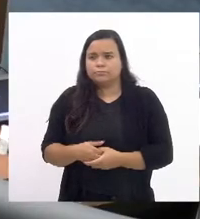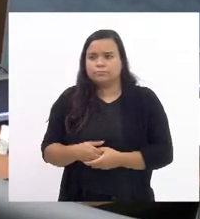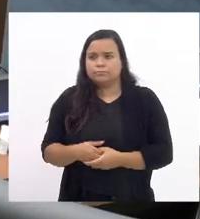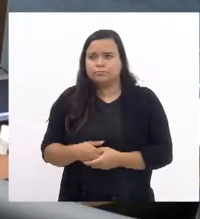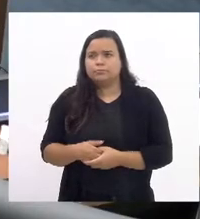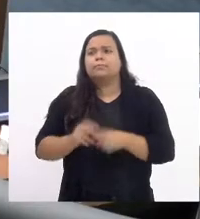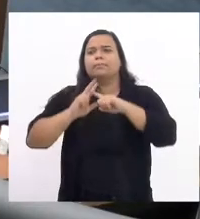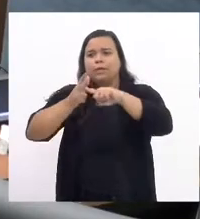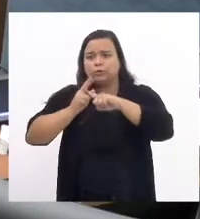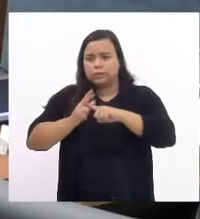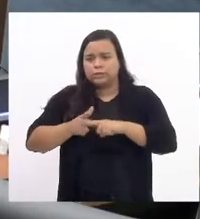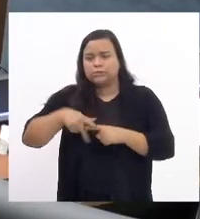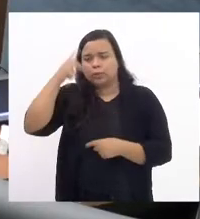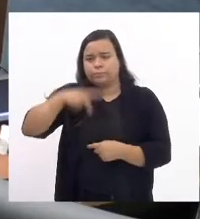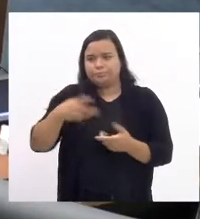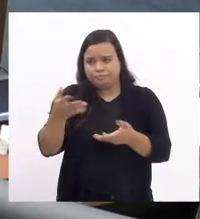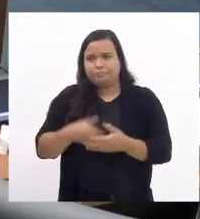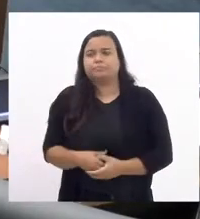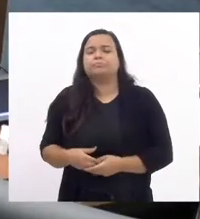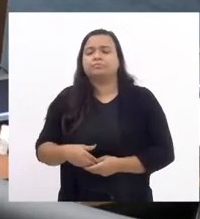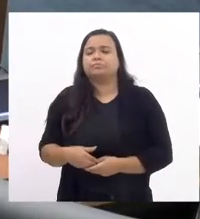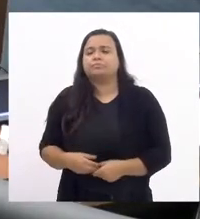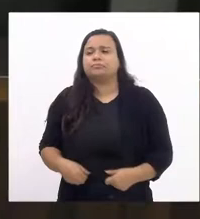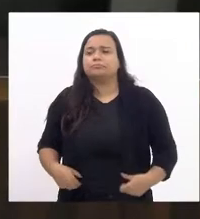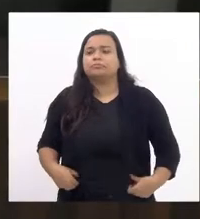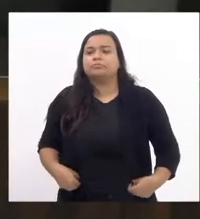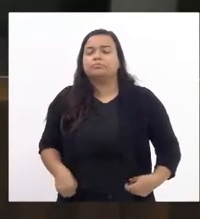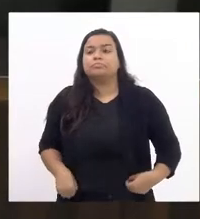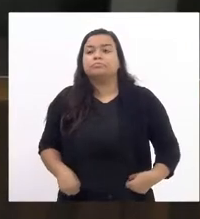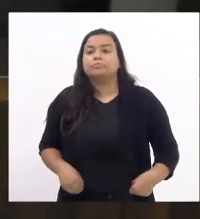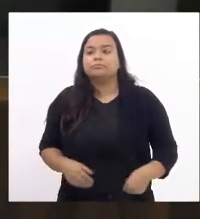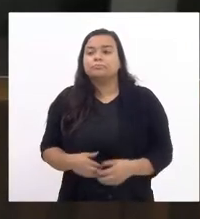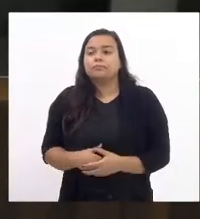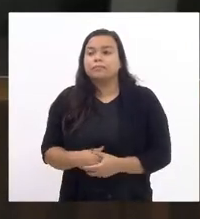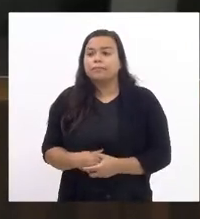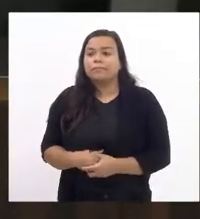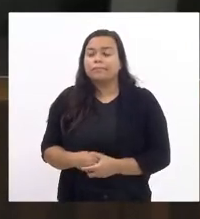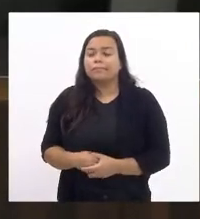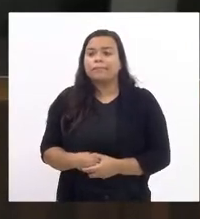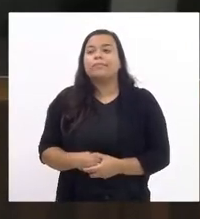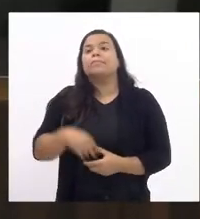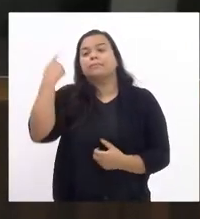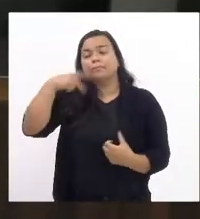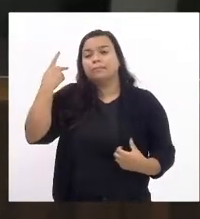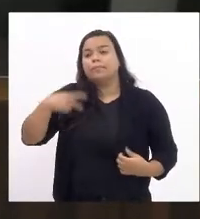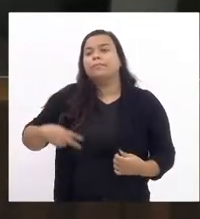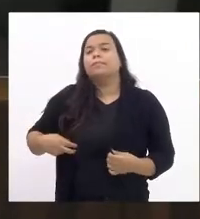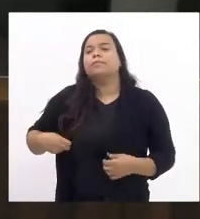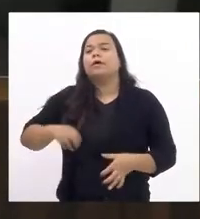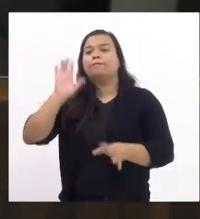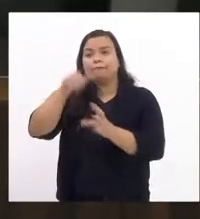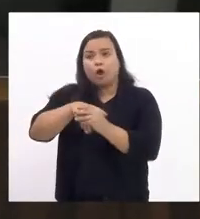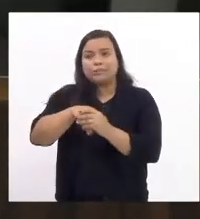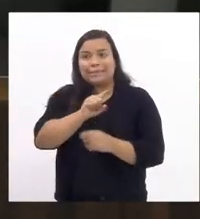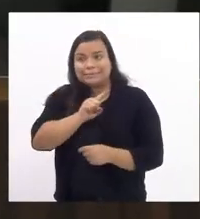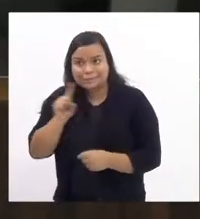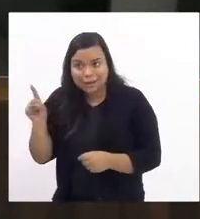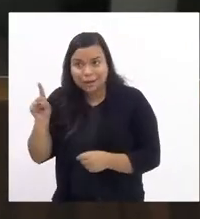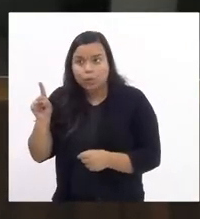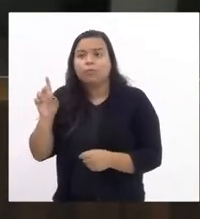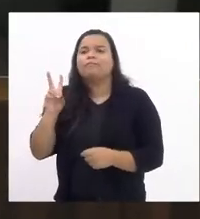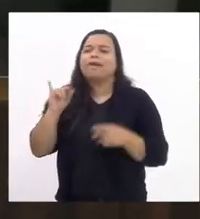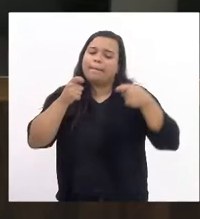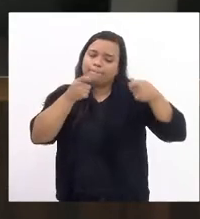Pela manutenção, senhor presidente. Ok. Atenção, senhores parlamentares, votando não mantém o veto. Senhor